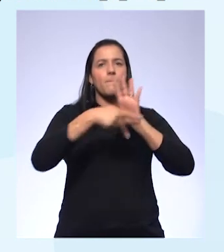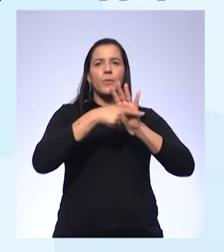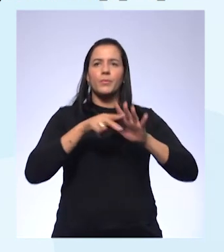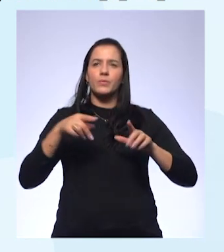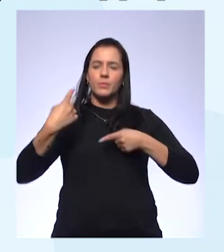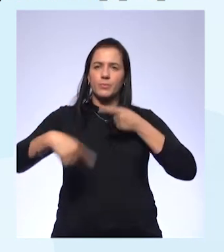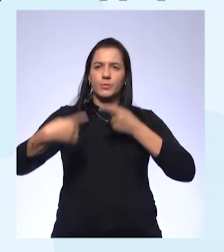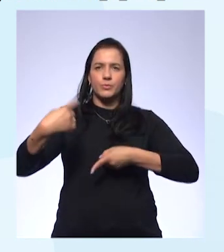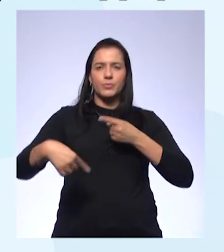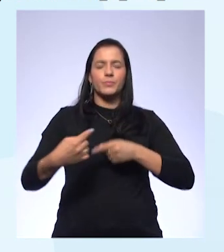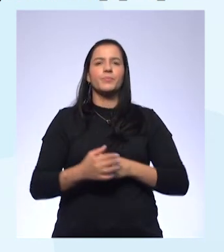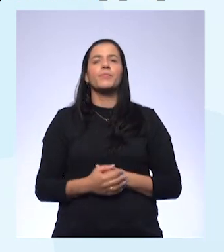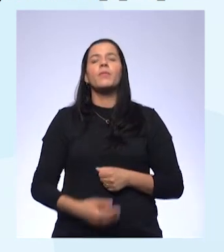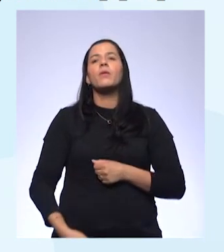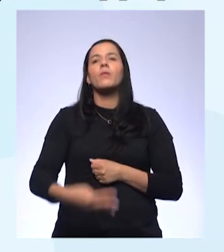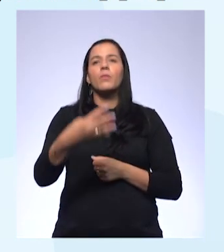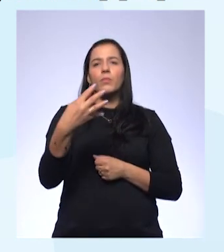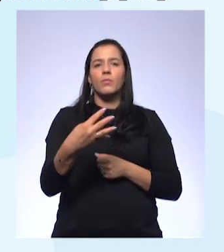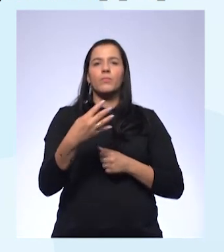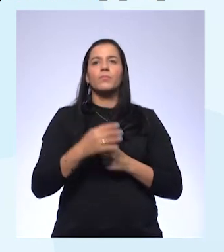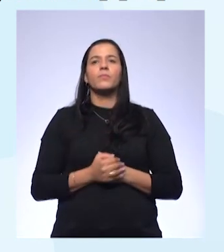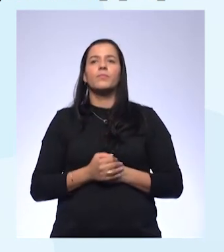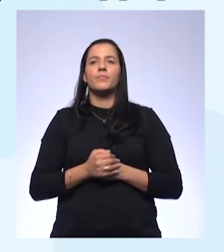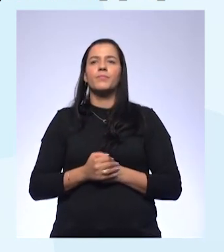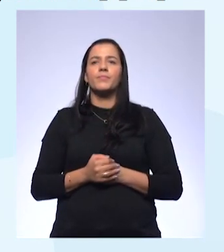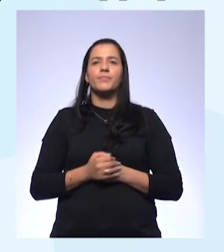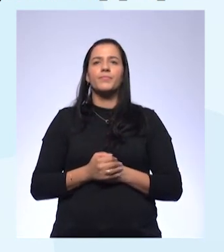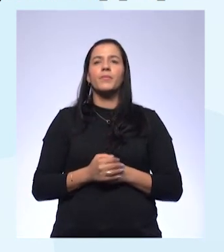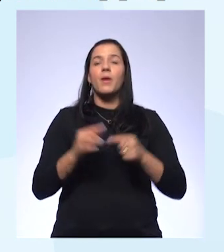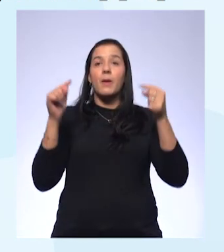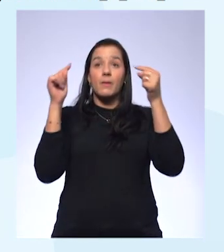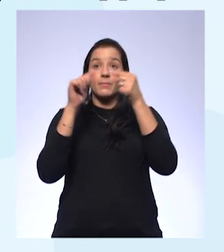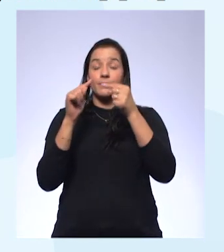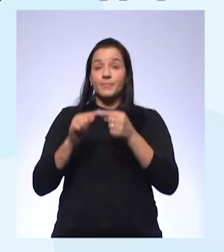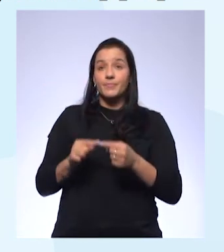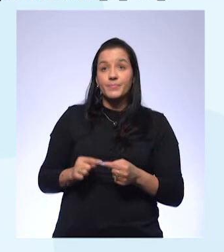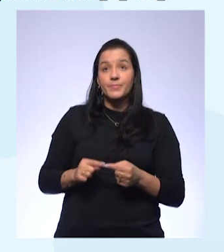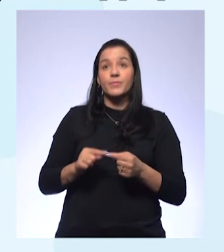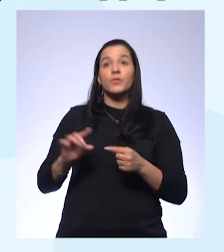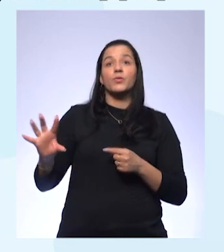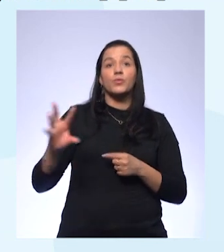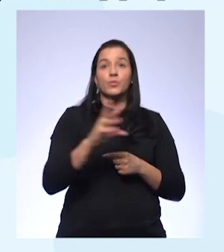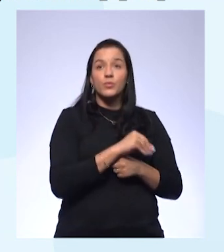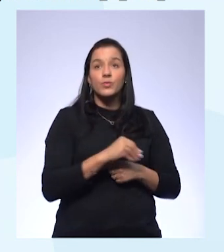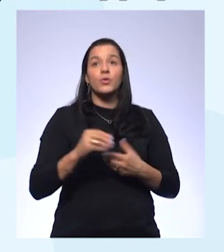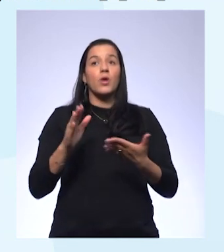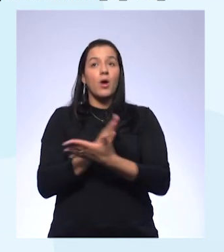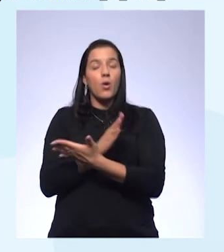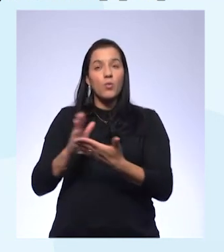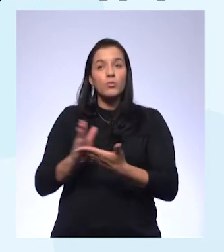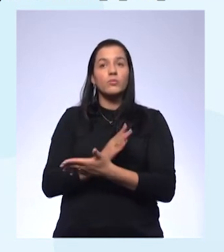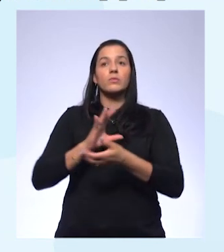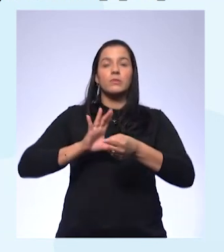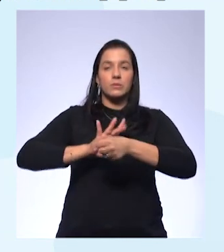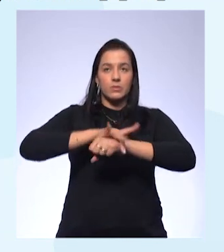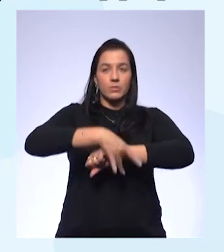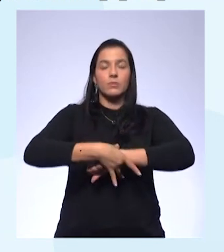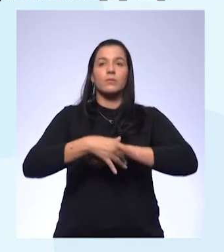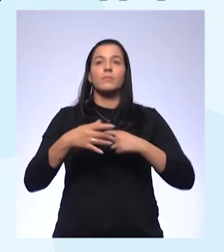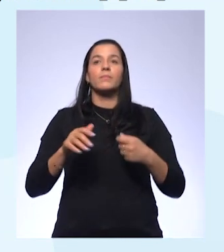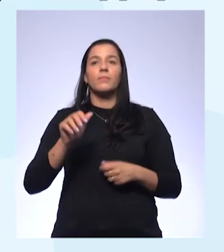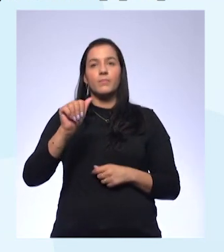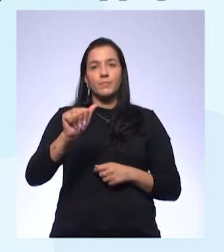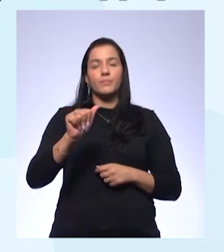política. Quarto, a aplicação, quando necessária, das seguintes medidas de segurança: